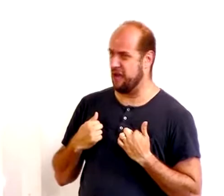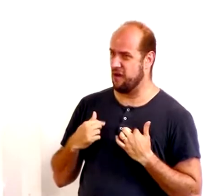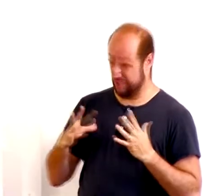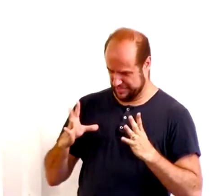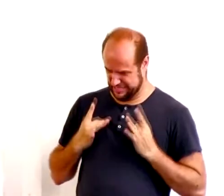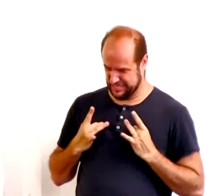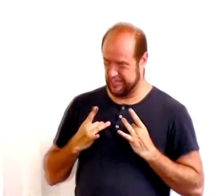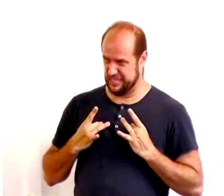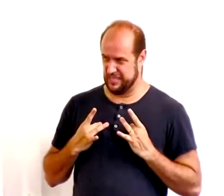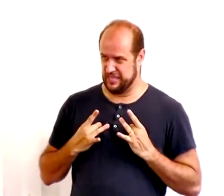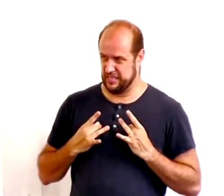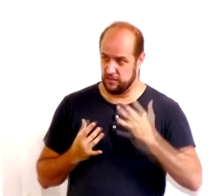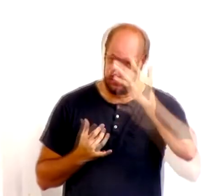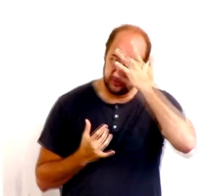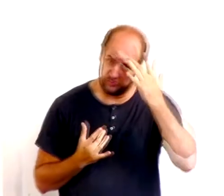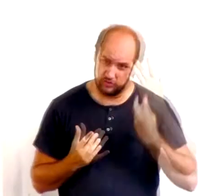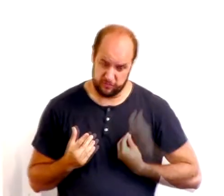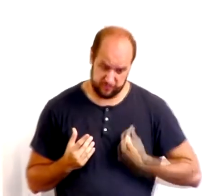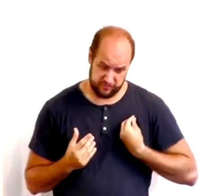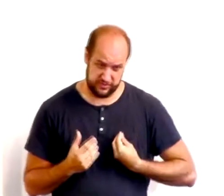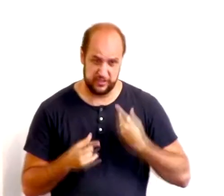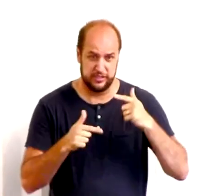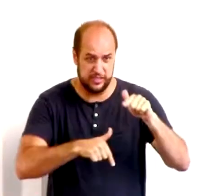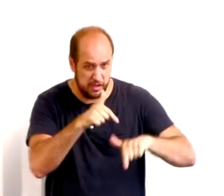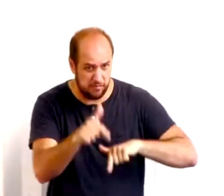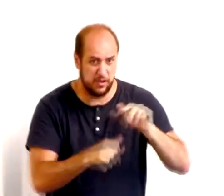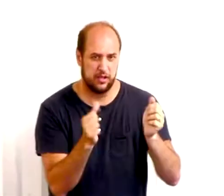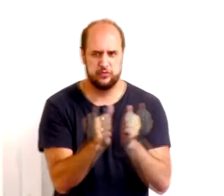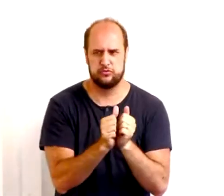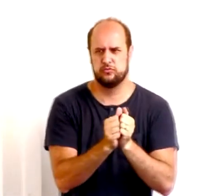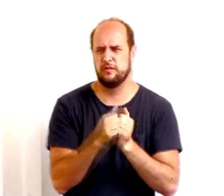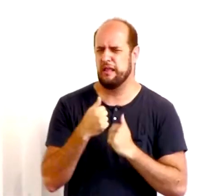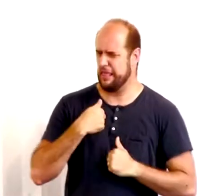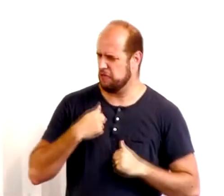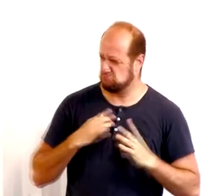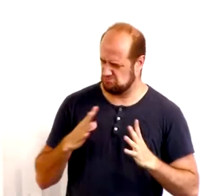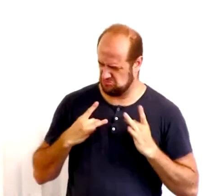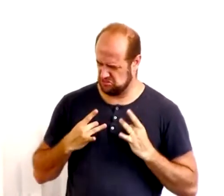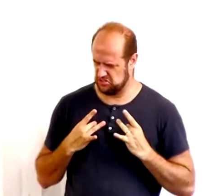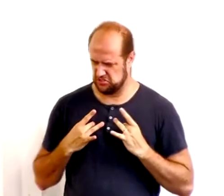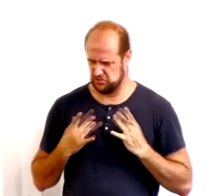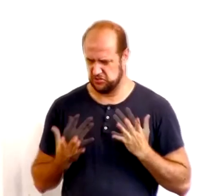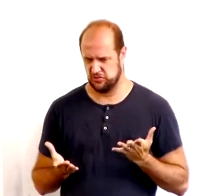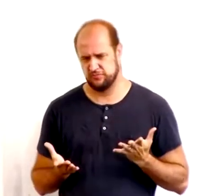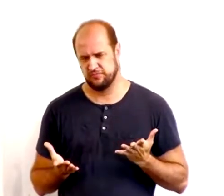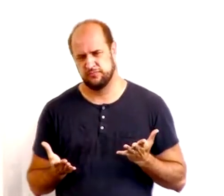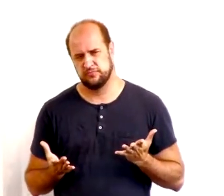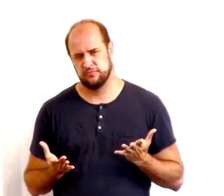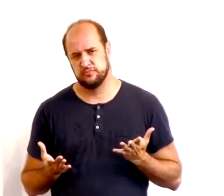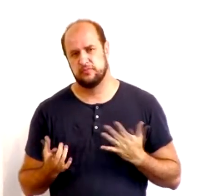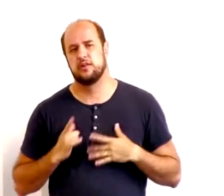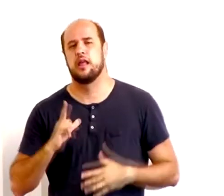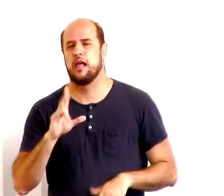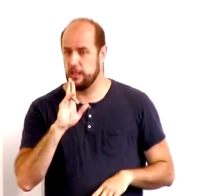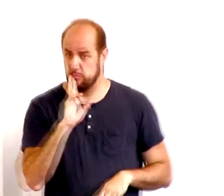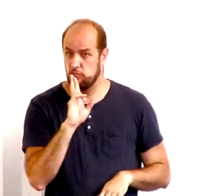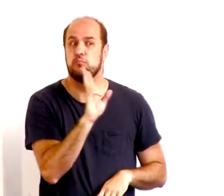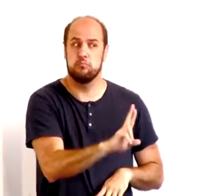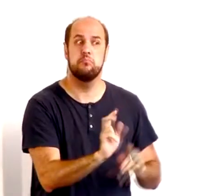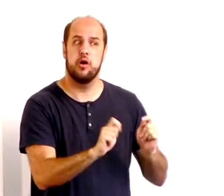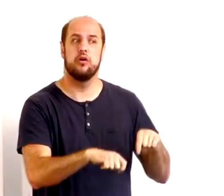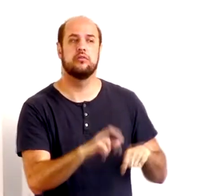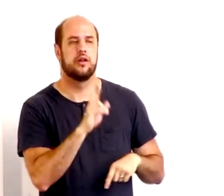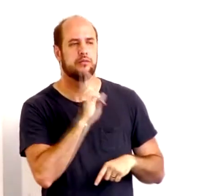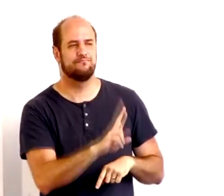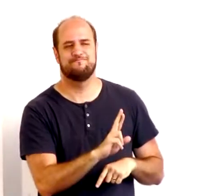pessoa que vê você, que convive com você, que trabalha com você, eu mereço isso? Você ter autoridade para